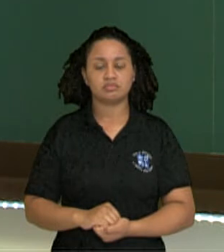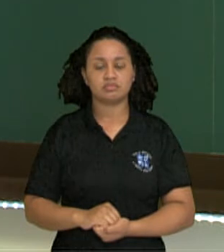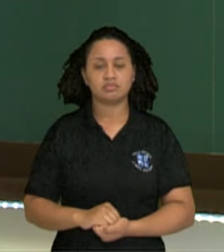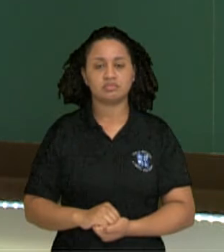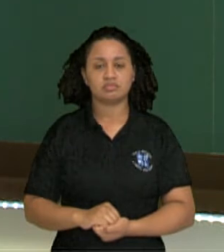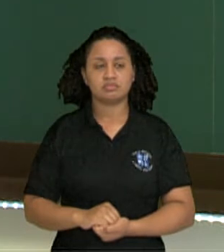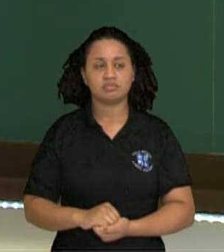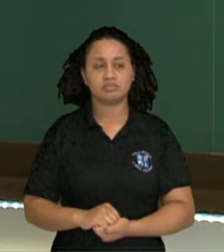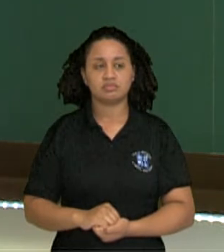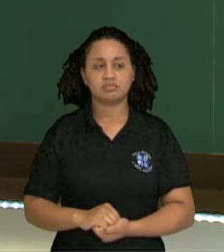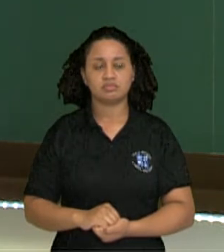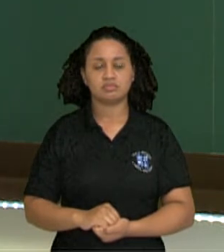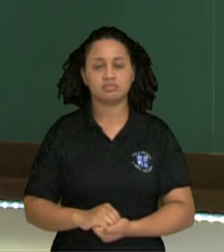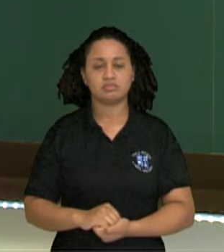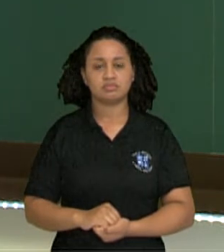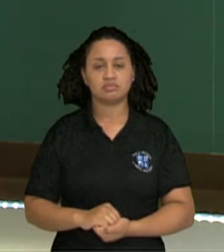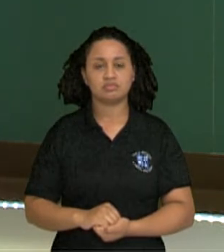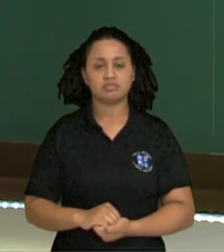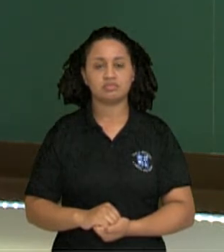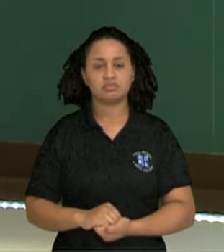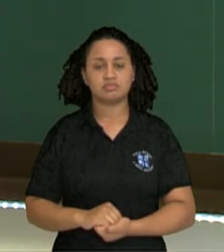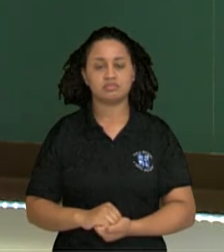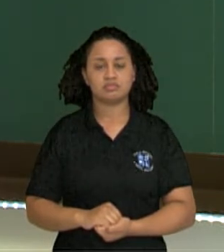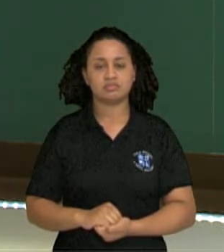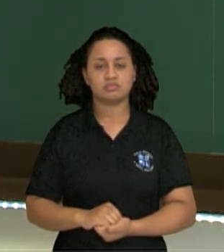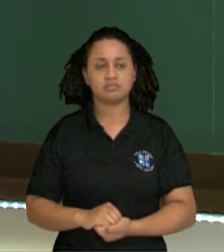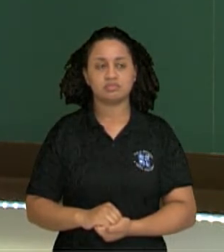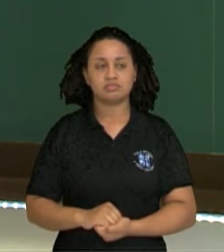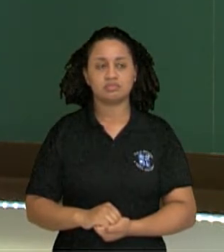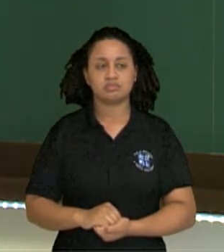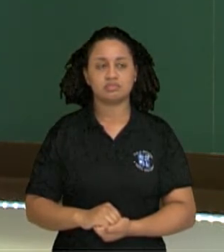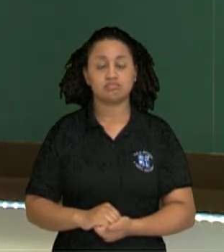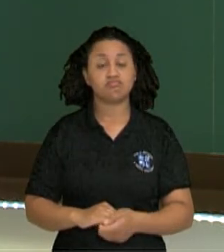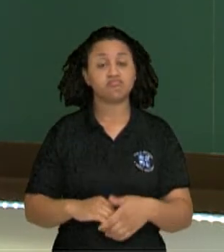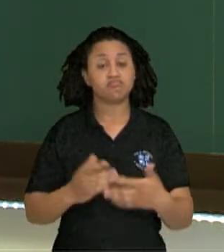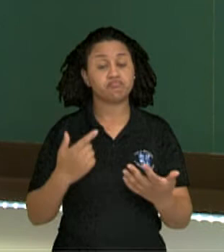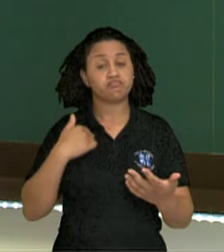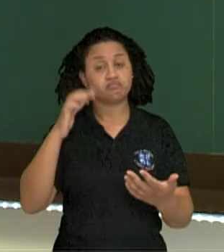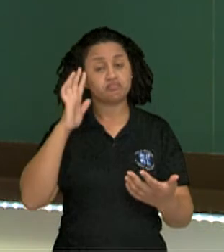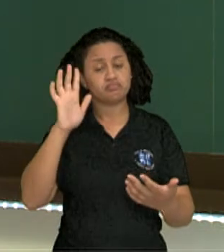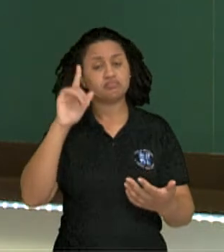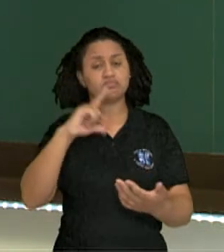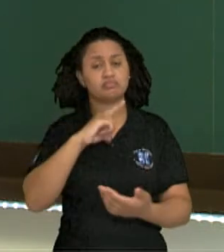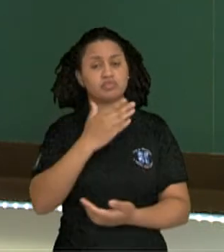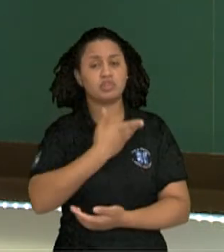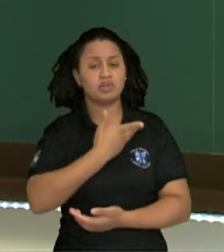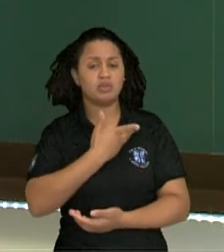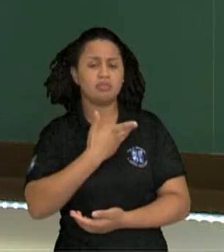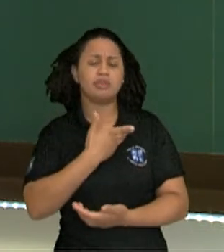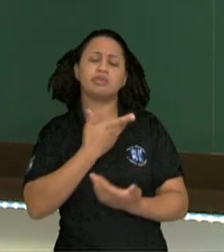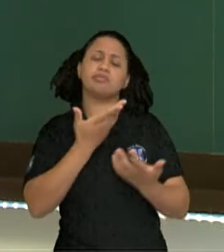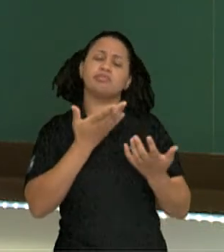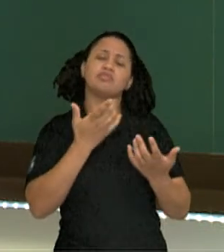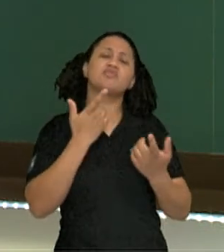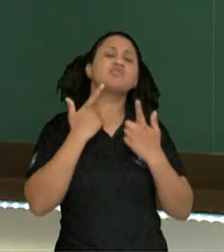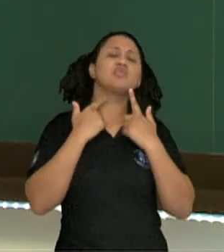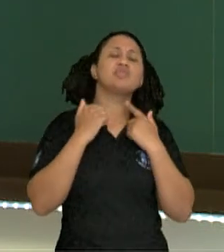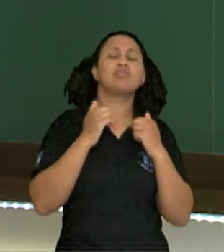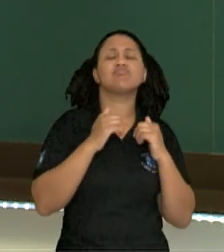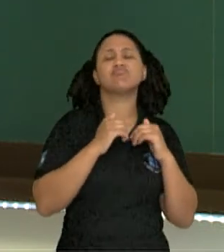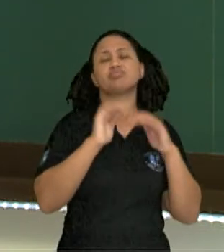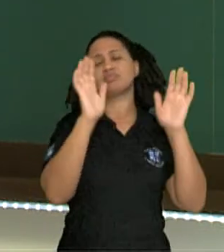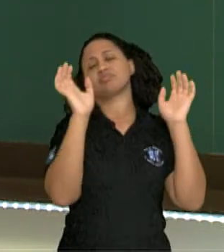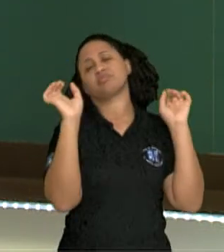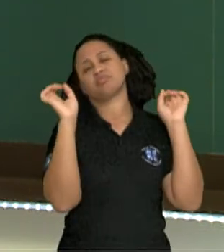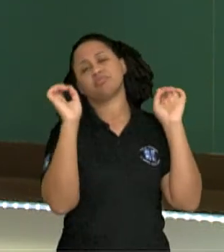quer abandonar tudo, quer desistir de tudo. Completa os versos com frases positivas que